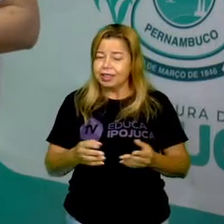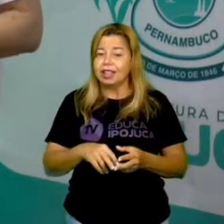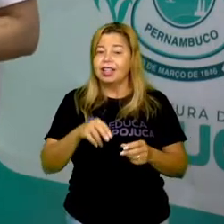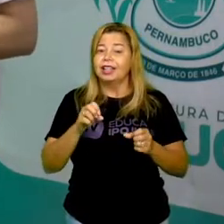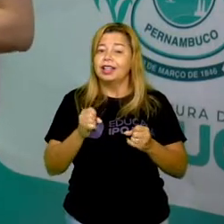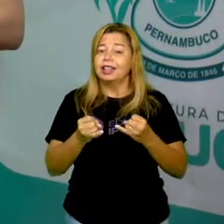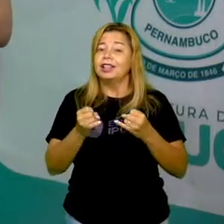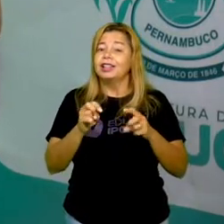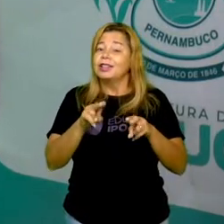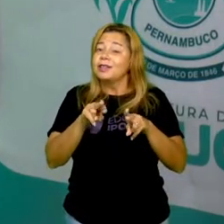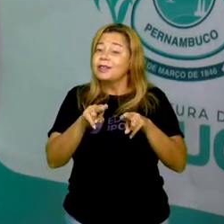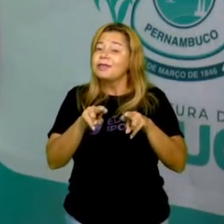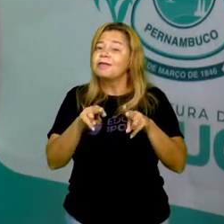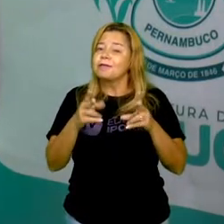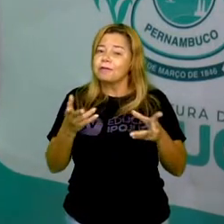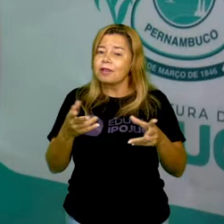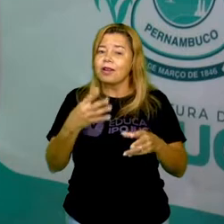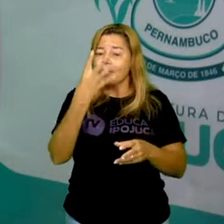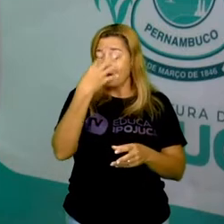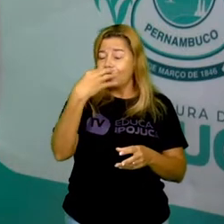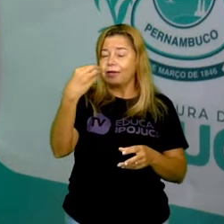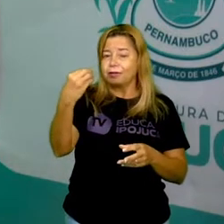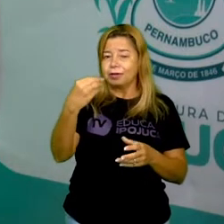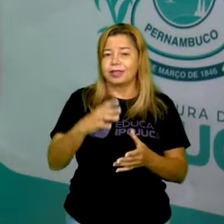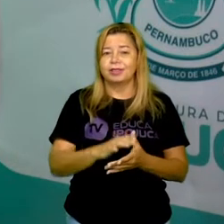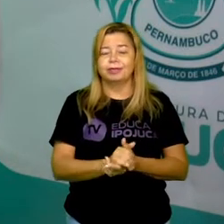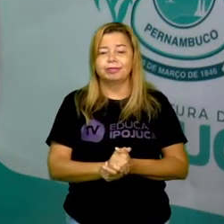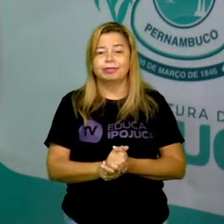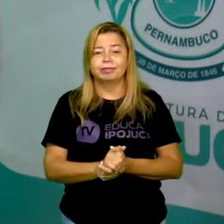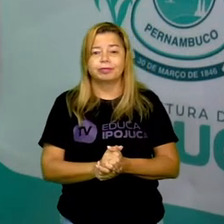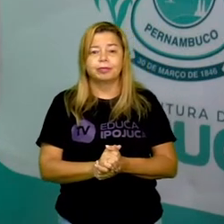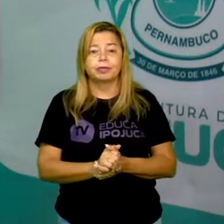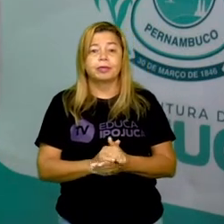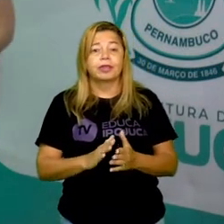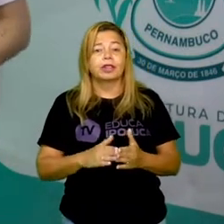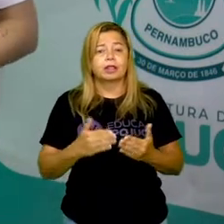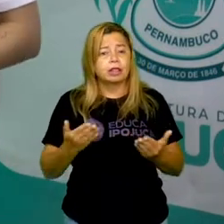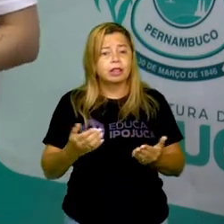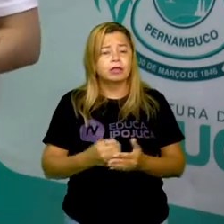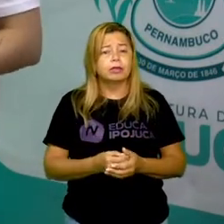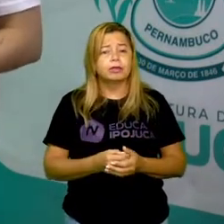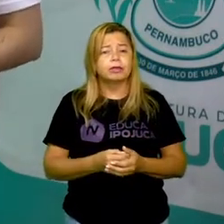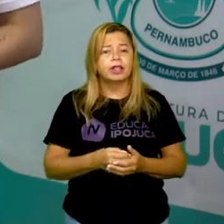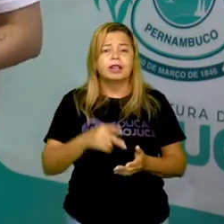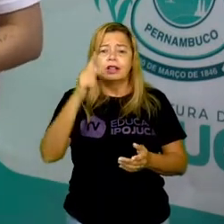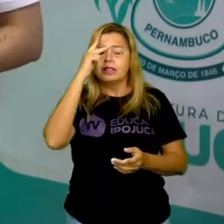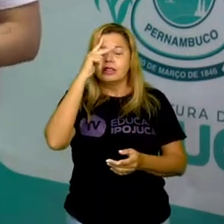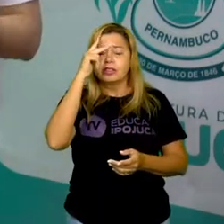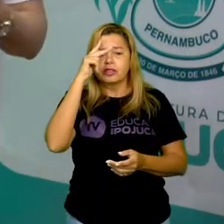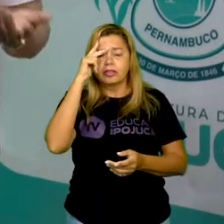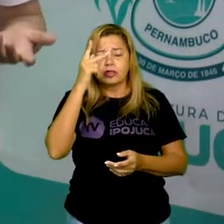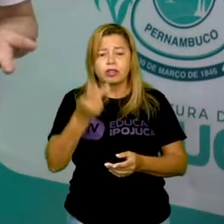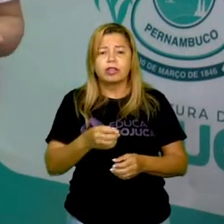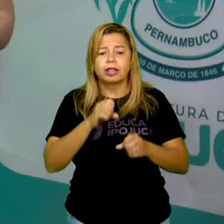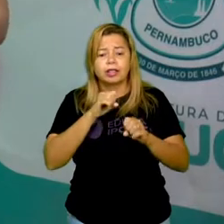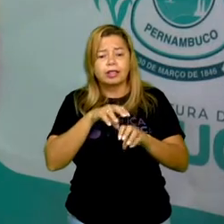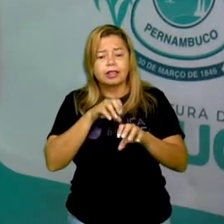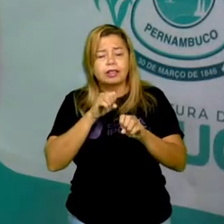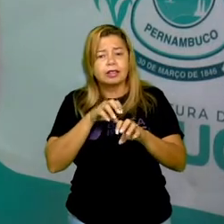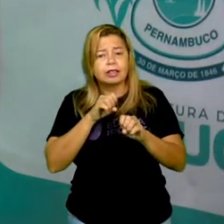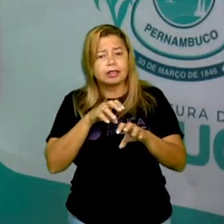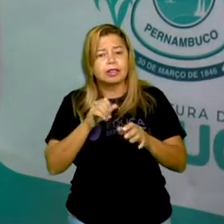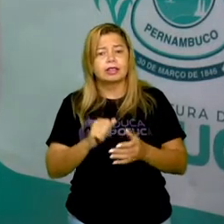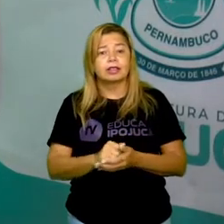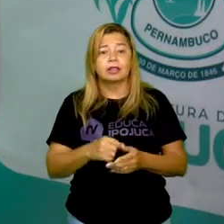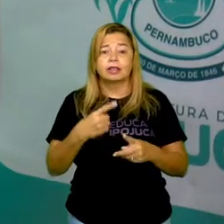coisa é aí o que transmite a moral da história. A moral da história é um ensinamento, ok, pessoal? Toda